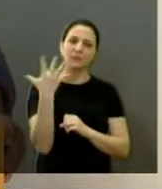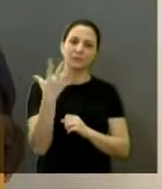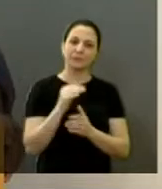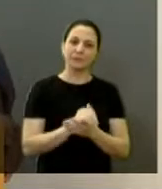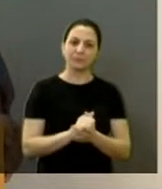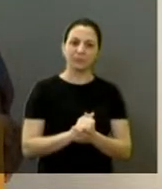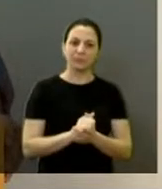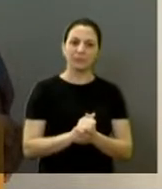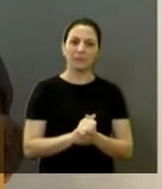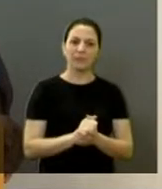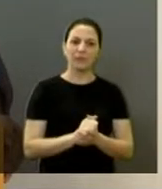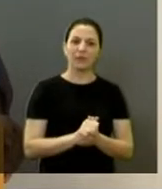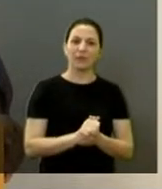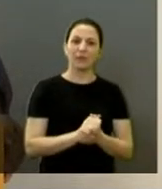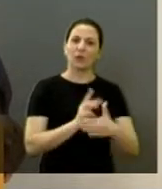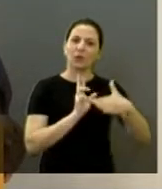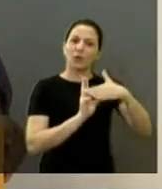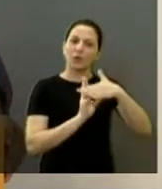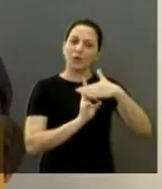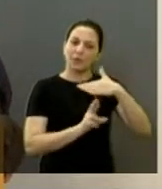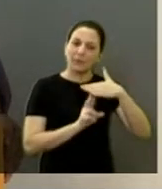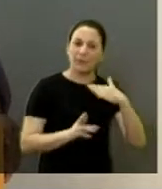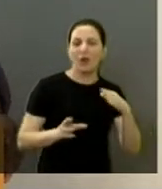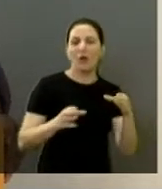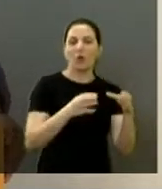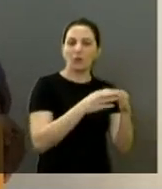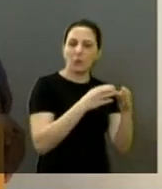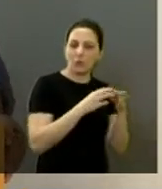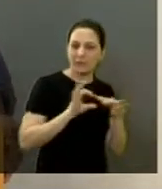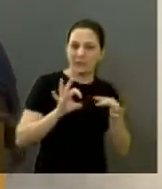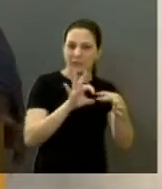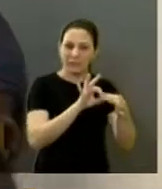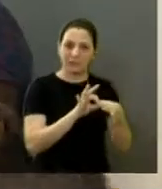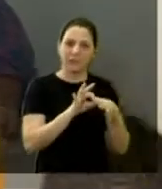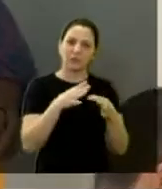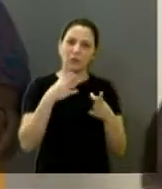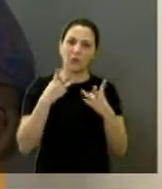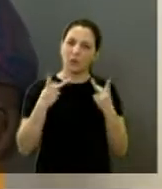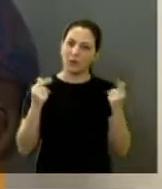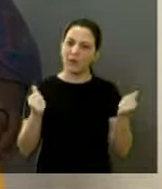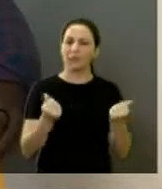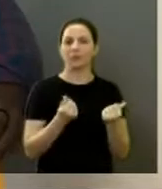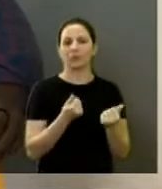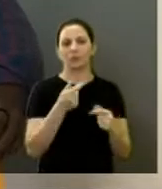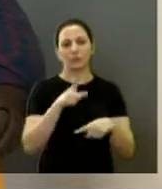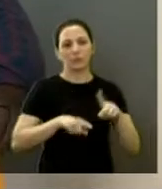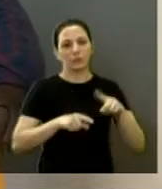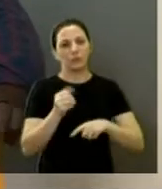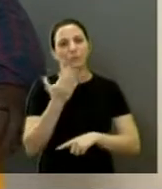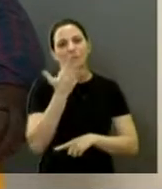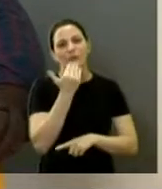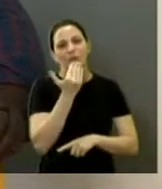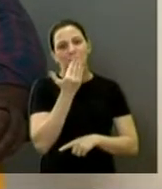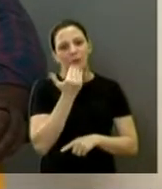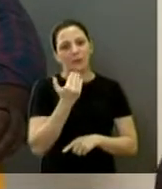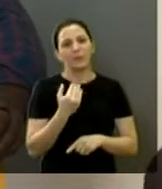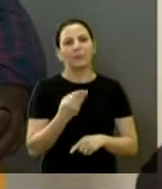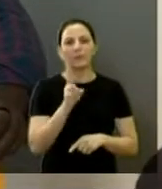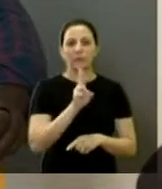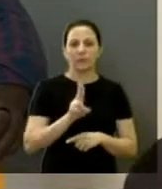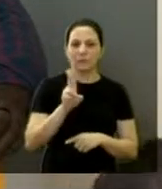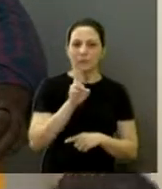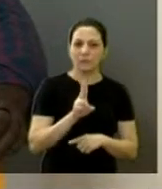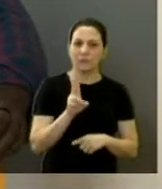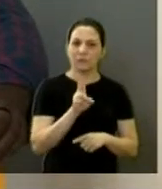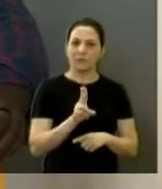no terminal de integração e isso com certeza é a qualidade do produto eo alimento é consumido com